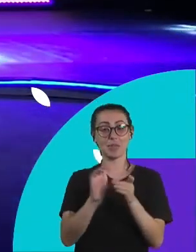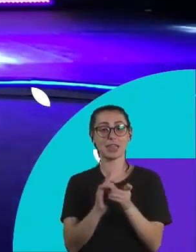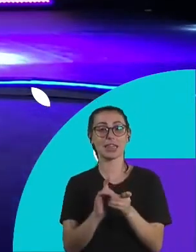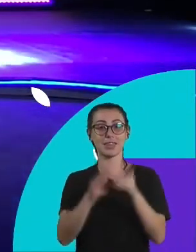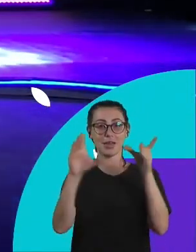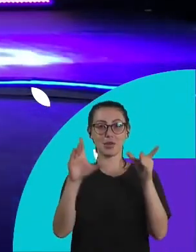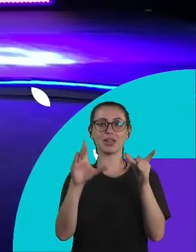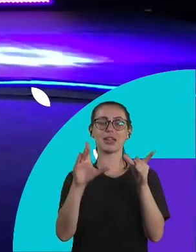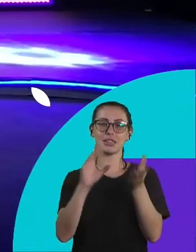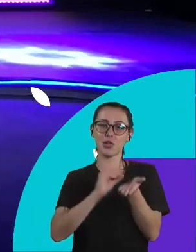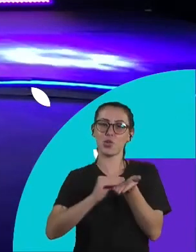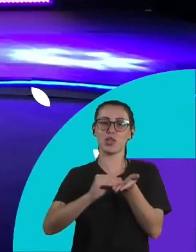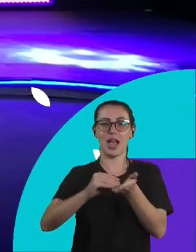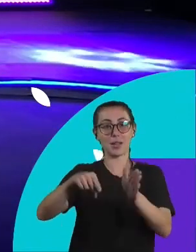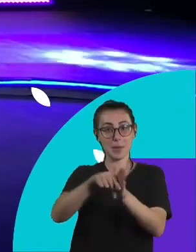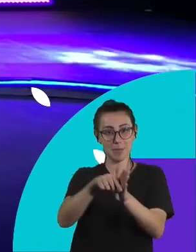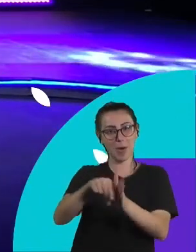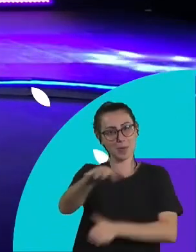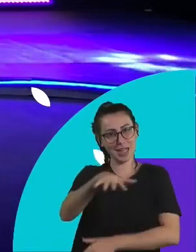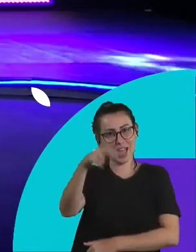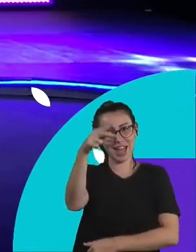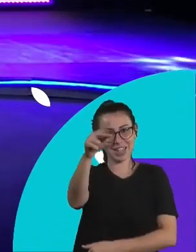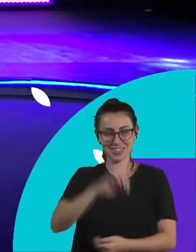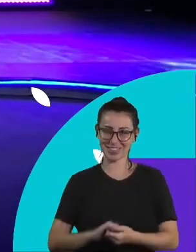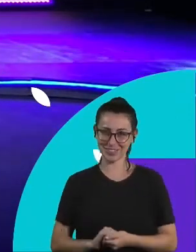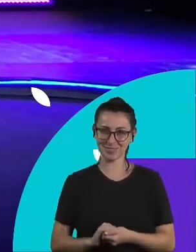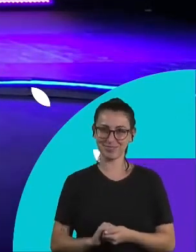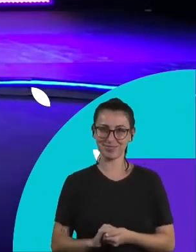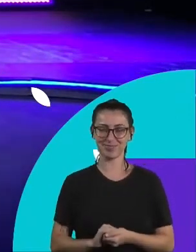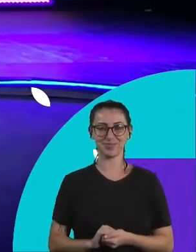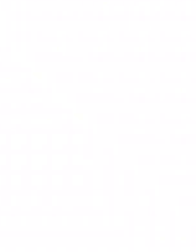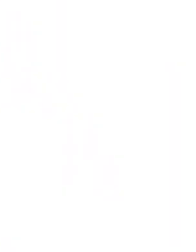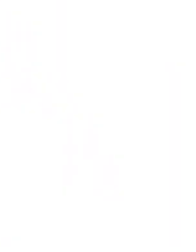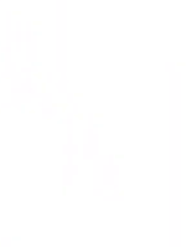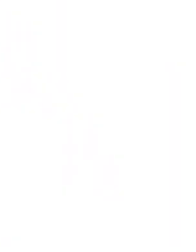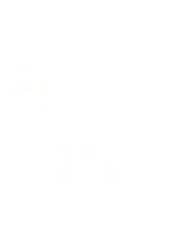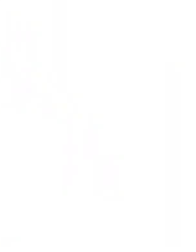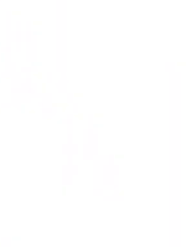territórios que vocês fazem parte. Contem com a gente e a gente quer poder contar com vocês também.